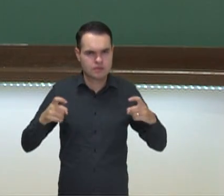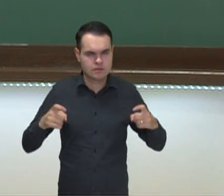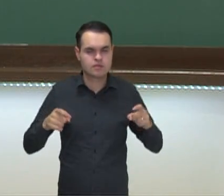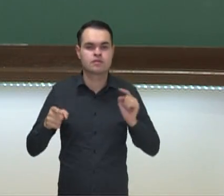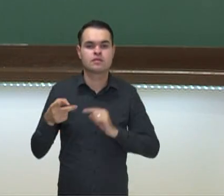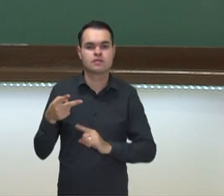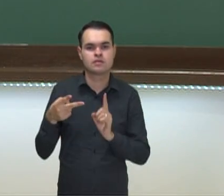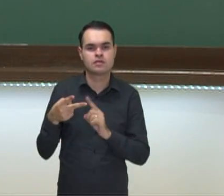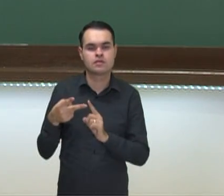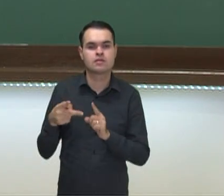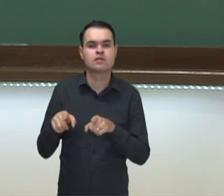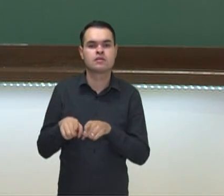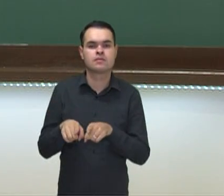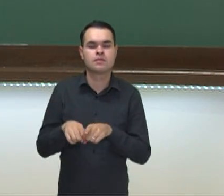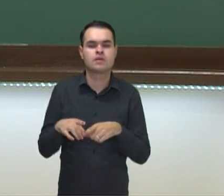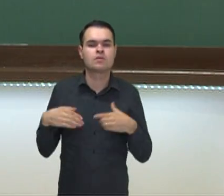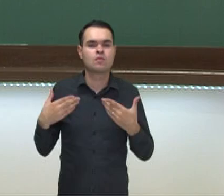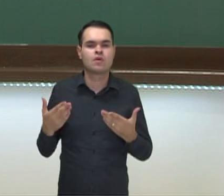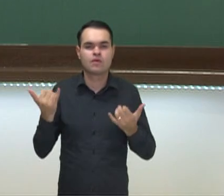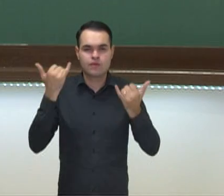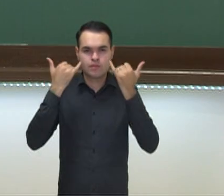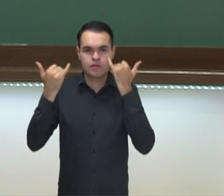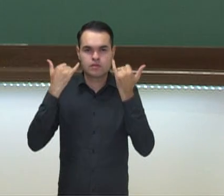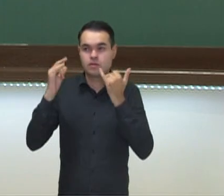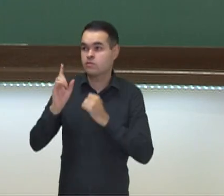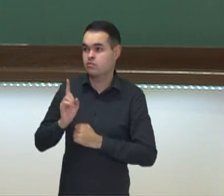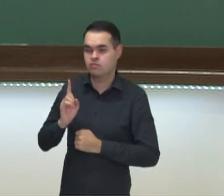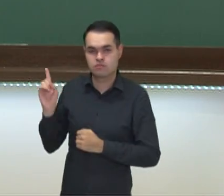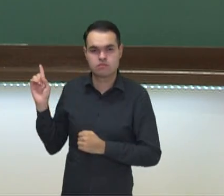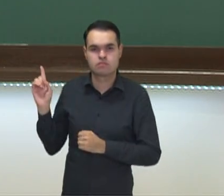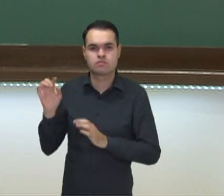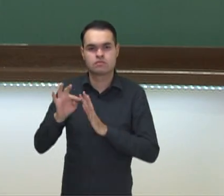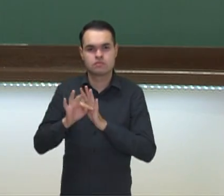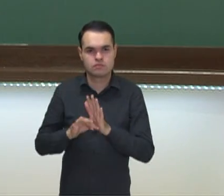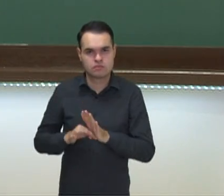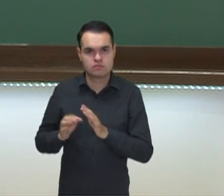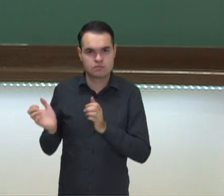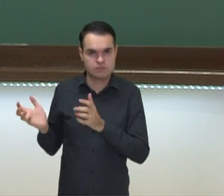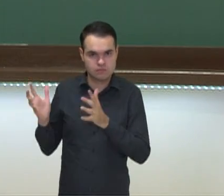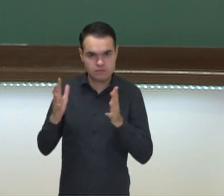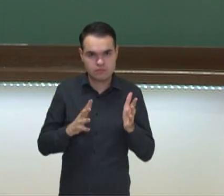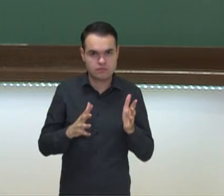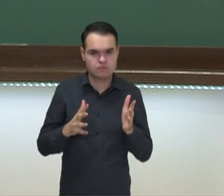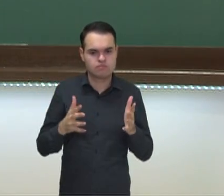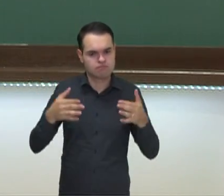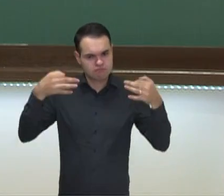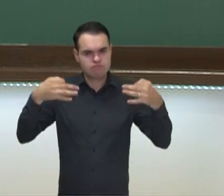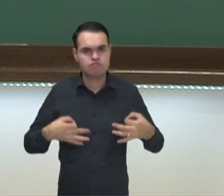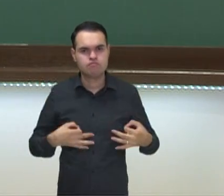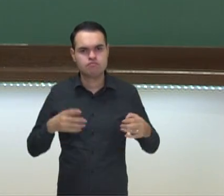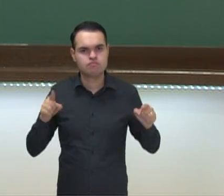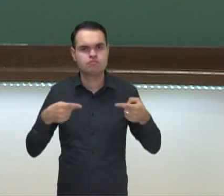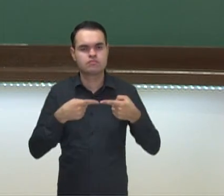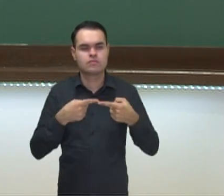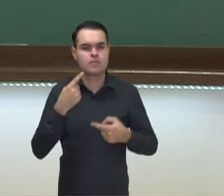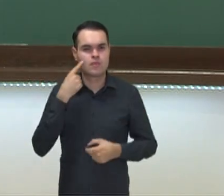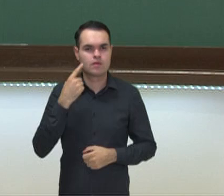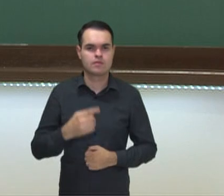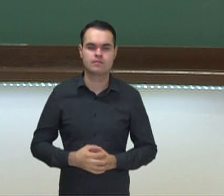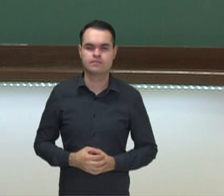ainda, que informações nós temos, que abordagem nós temos aqui que confirmam isso, né?